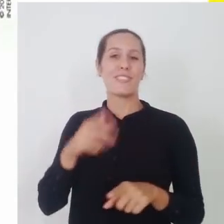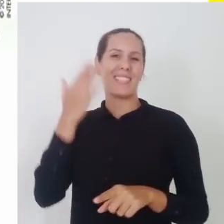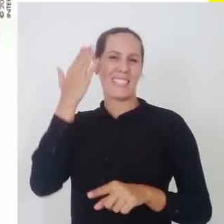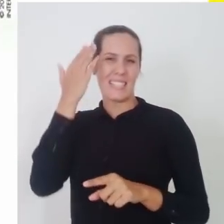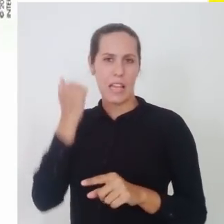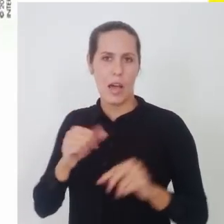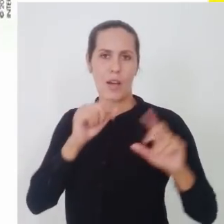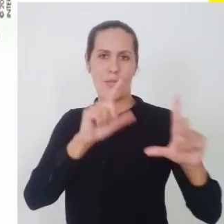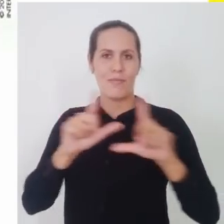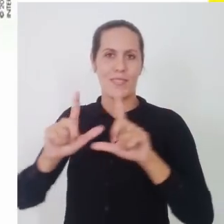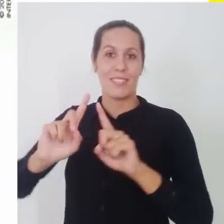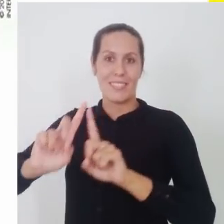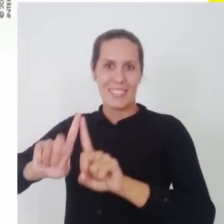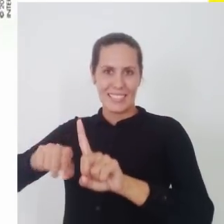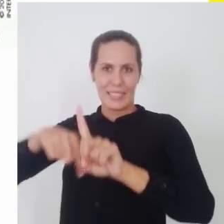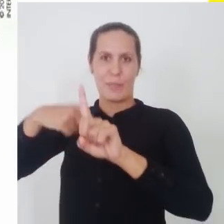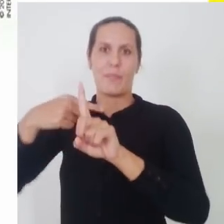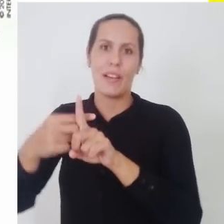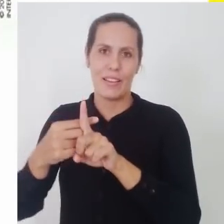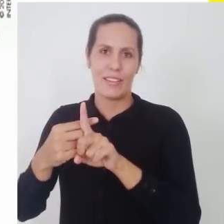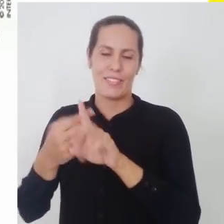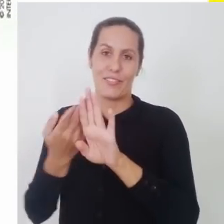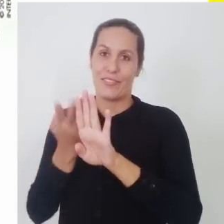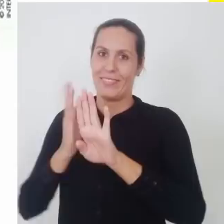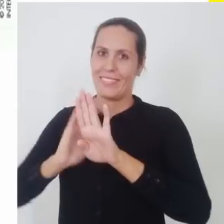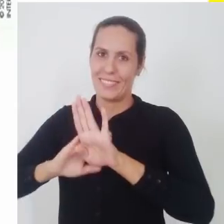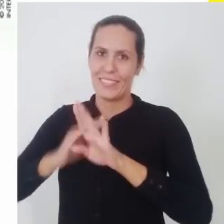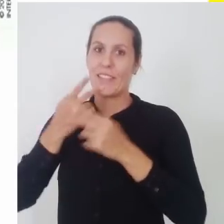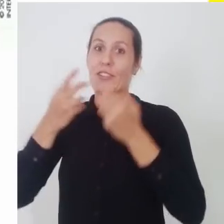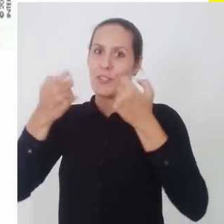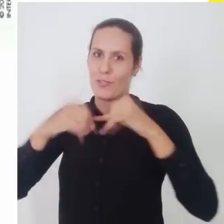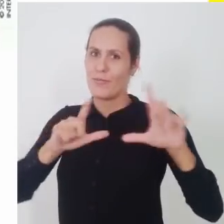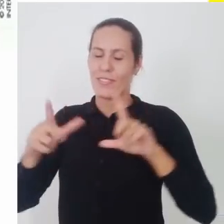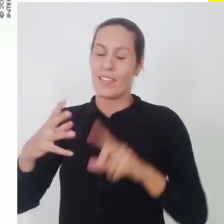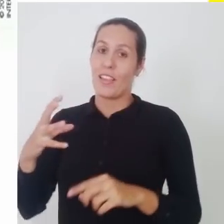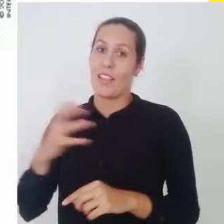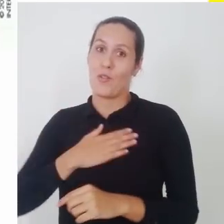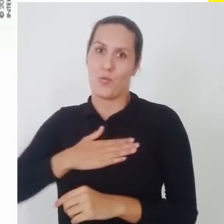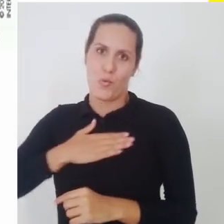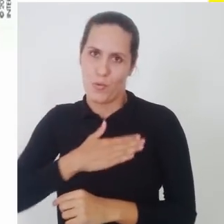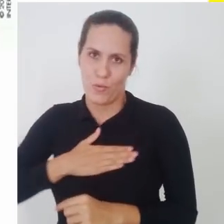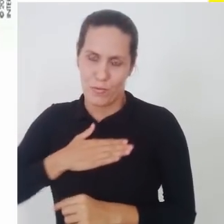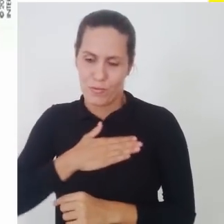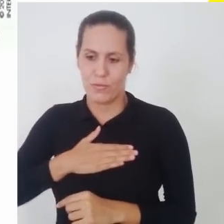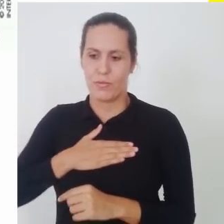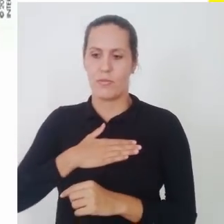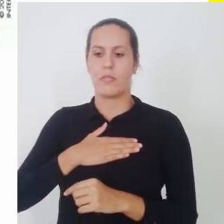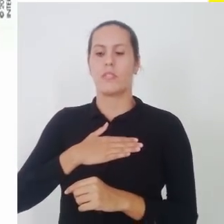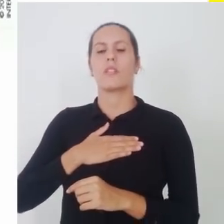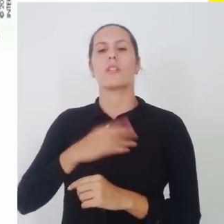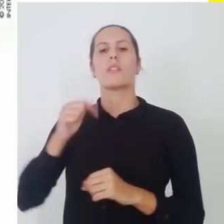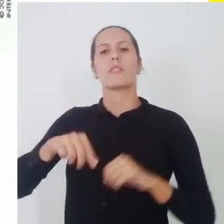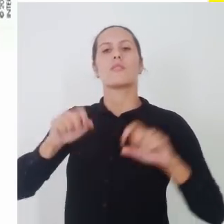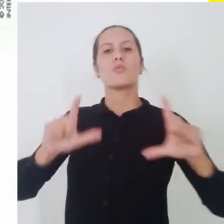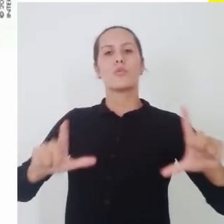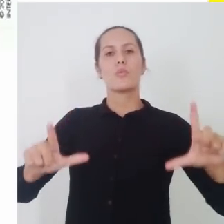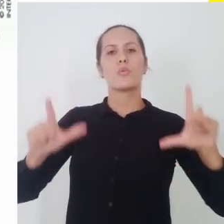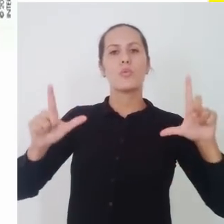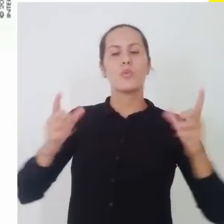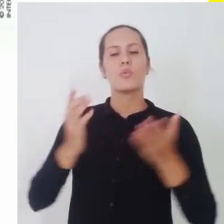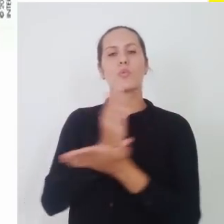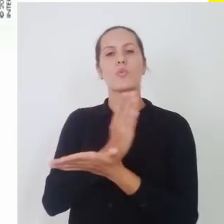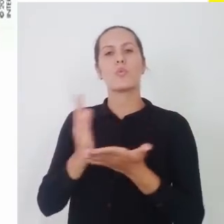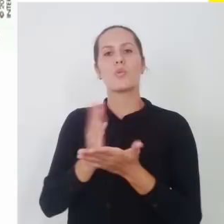Mas você sabe que tem algo a mais, que eu não posso deixar de falar sobre essa tirinha, já que eu gosto tanto. Então, se liga